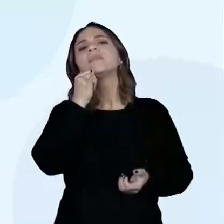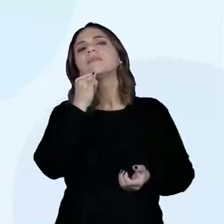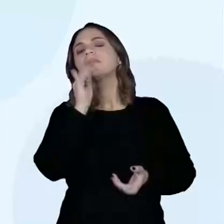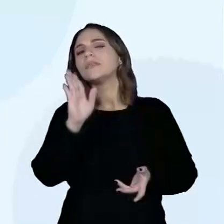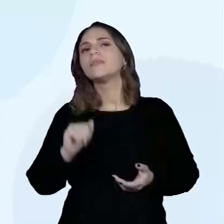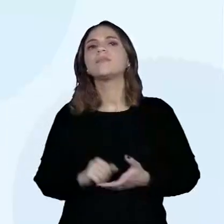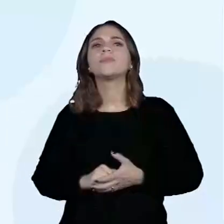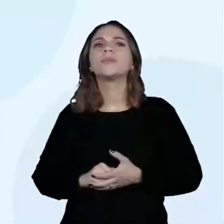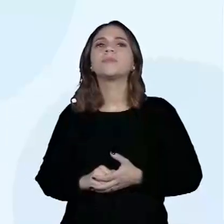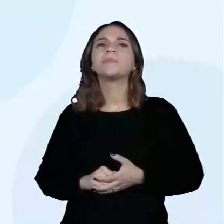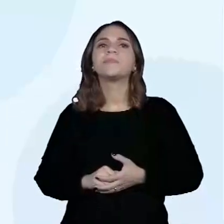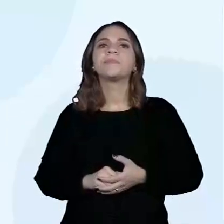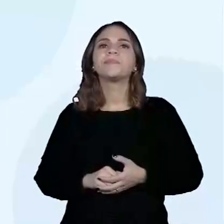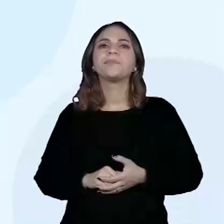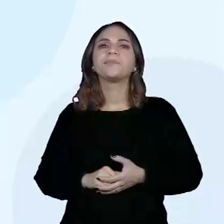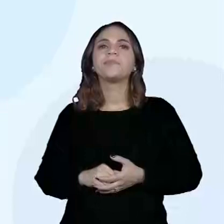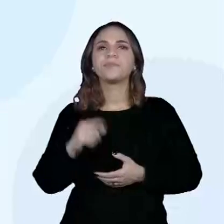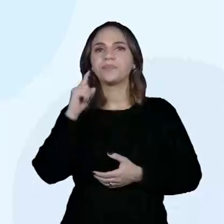pegar essa grandona aqui, ó.